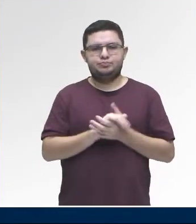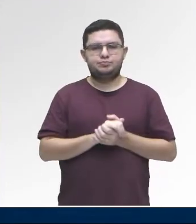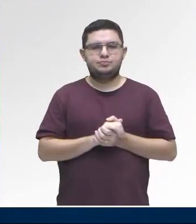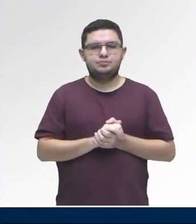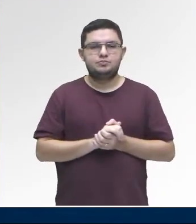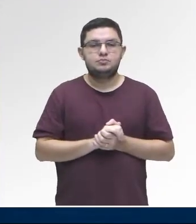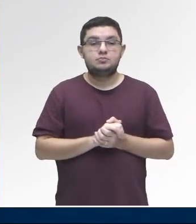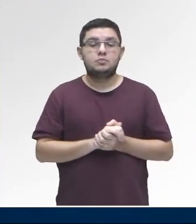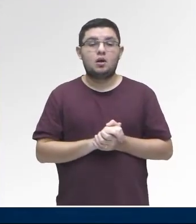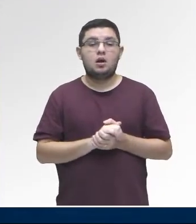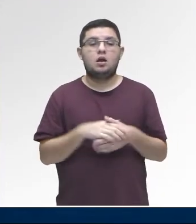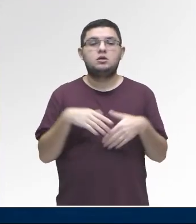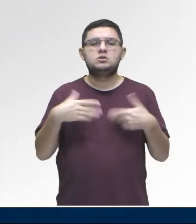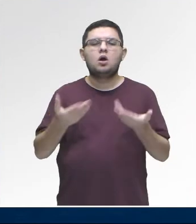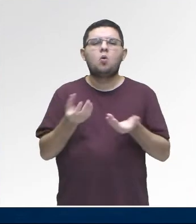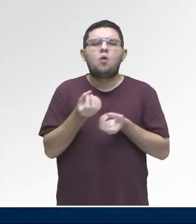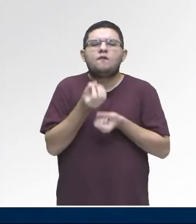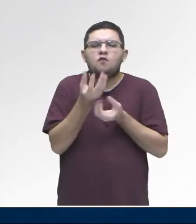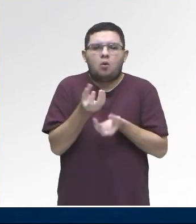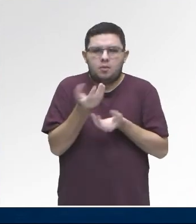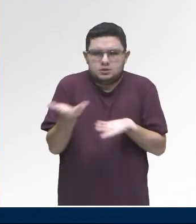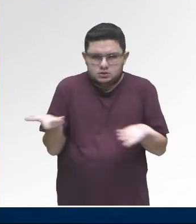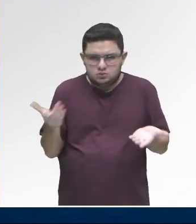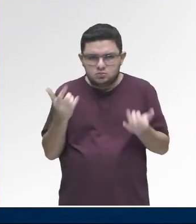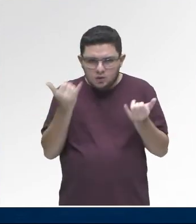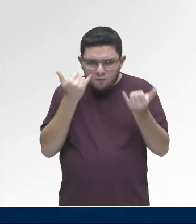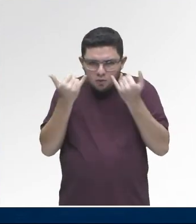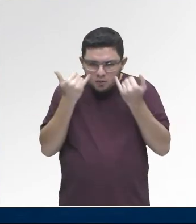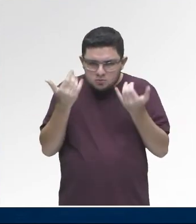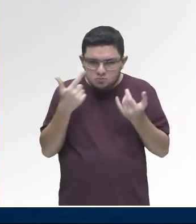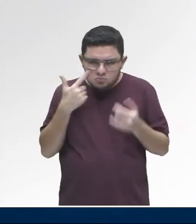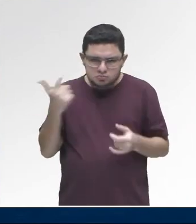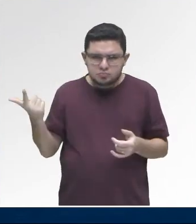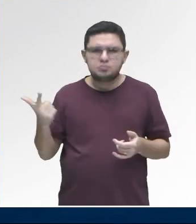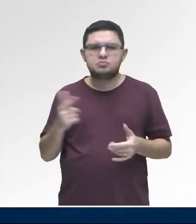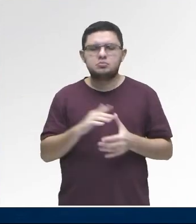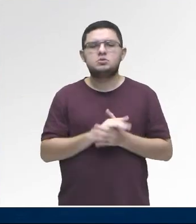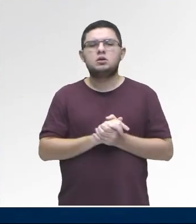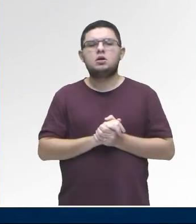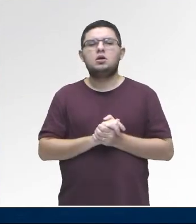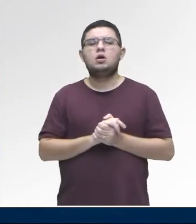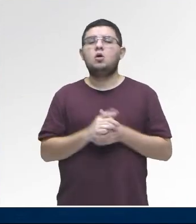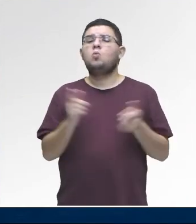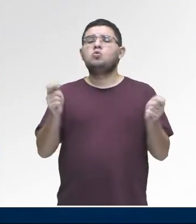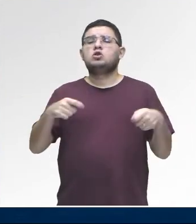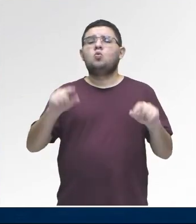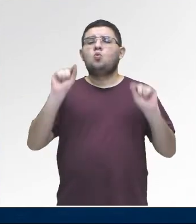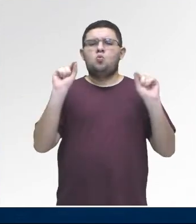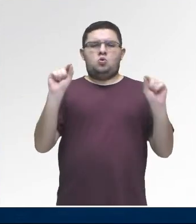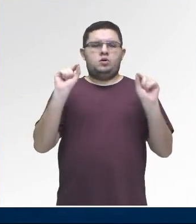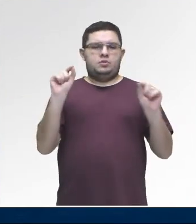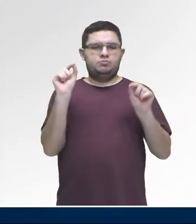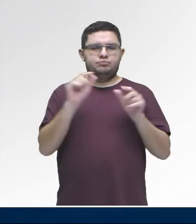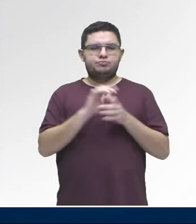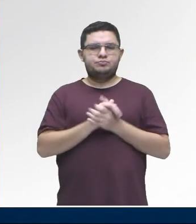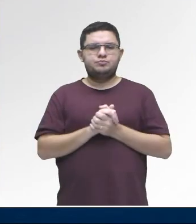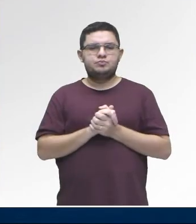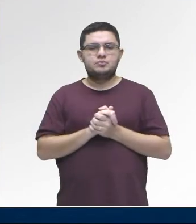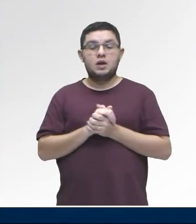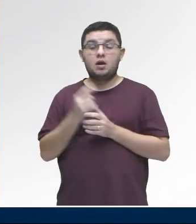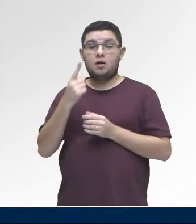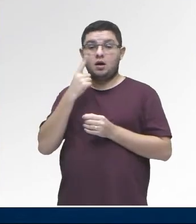Com essas informações, tá bom? Com essas informações, nós vamos